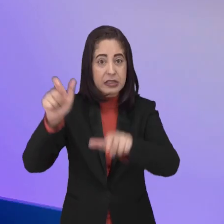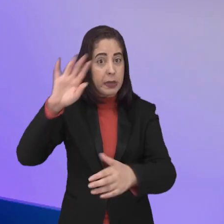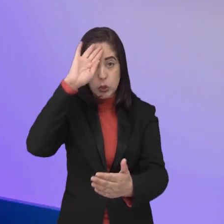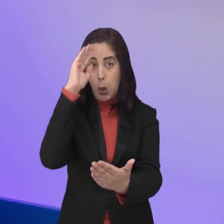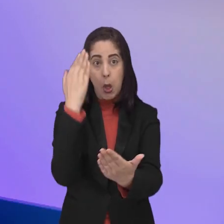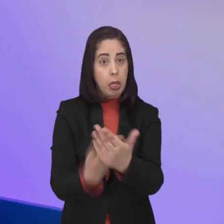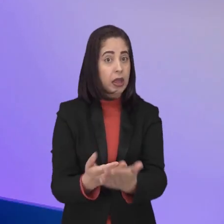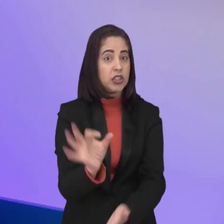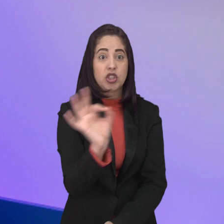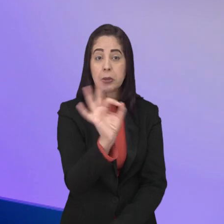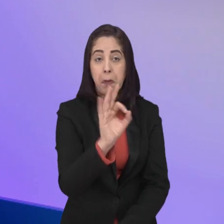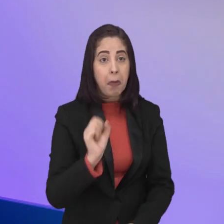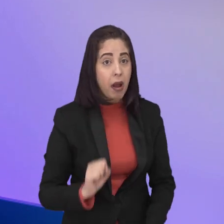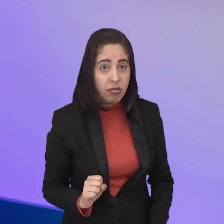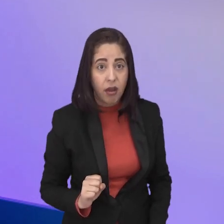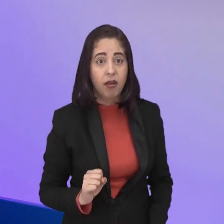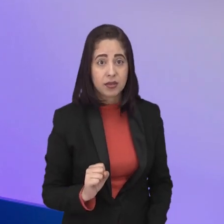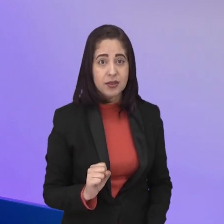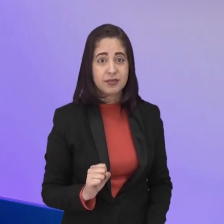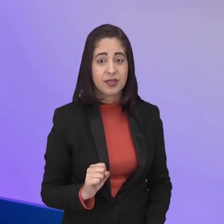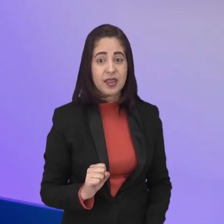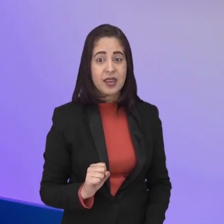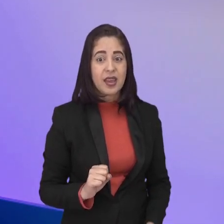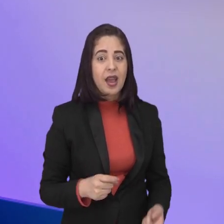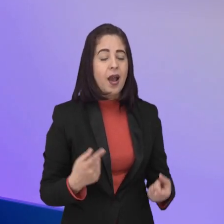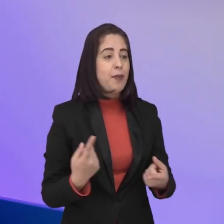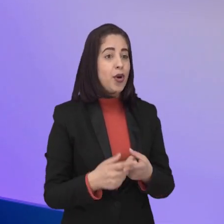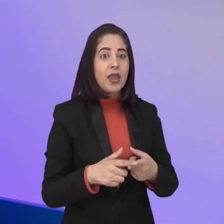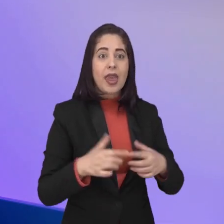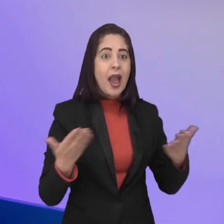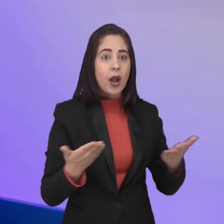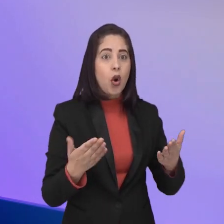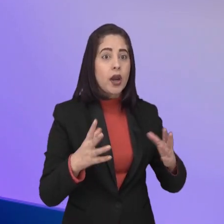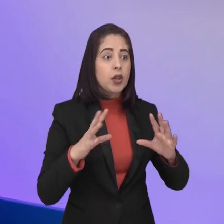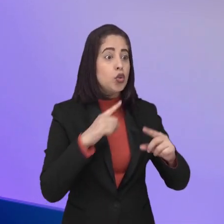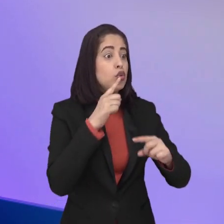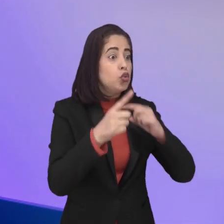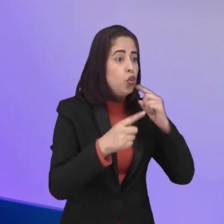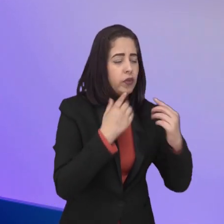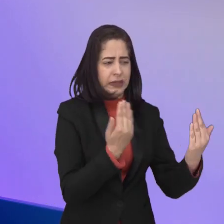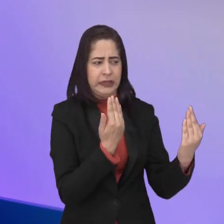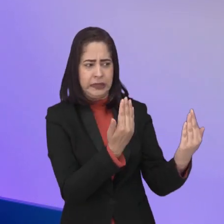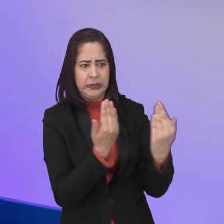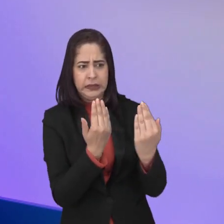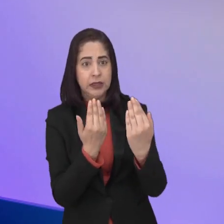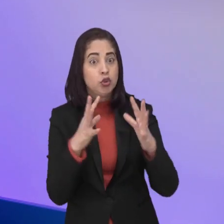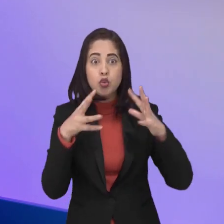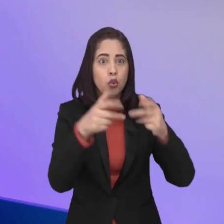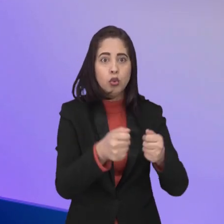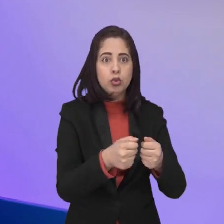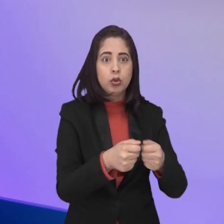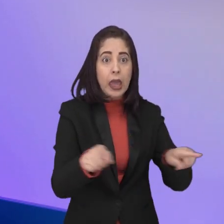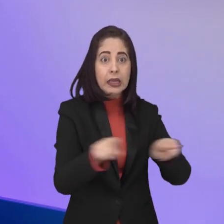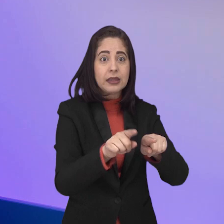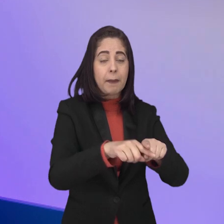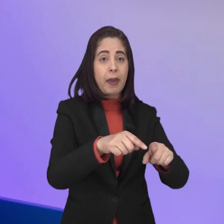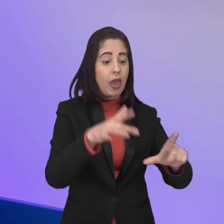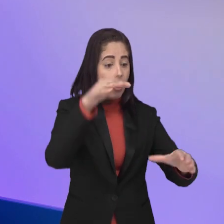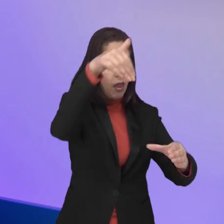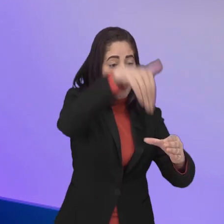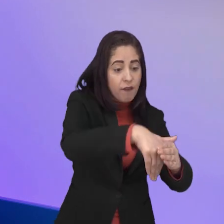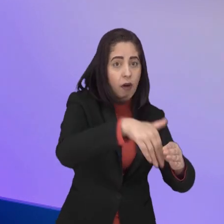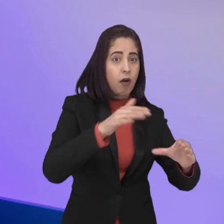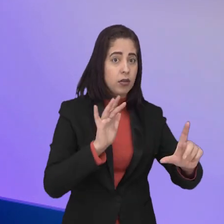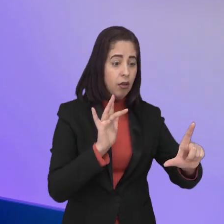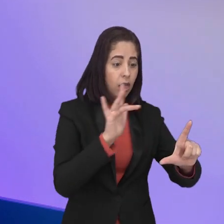vive num ambiente de desinformação tão grande que a gente está questionando tudo. inclusive o resultado das eleições, mesmo se for um